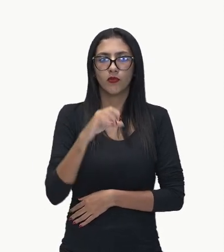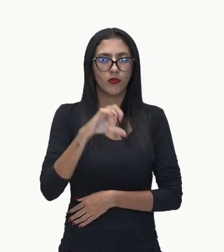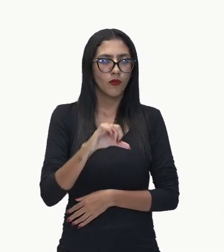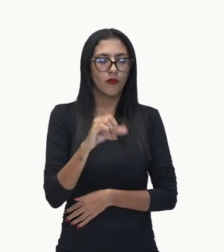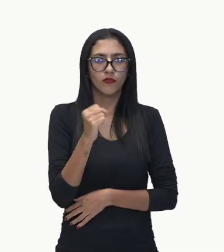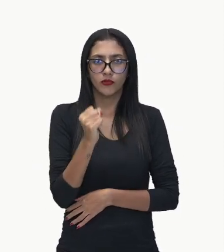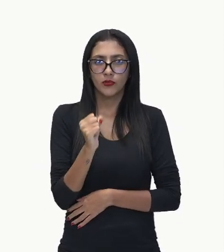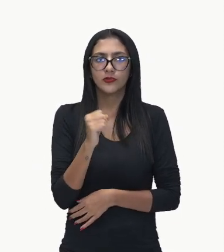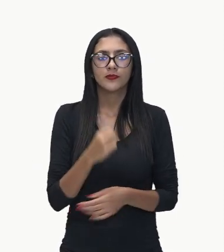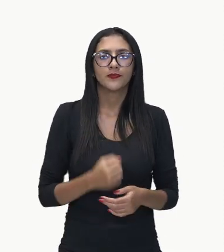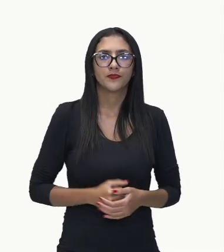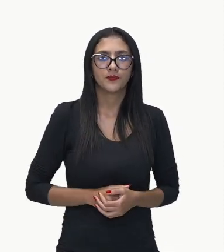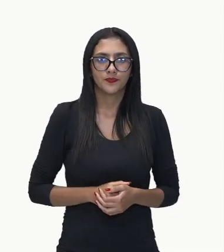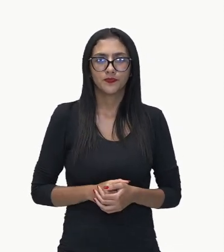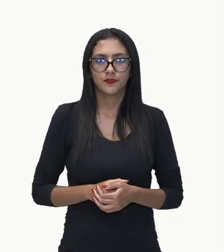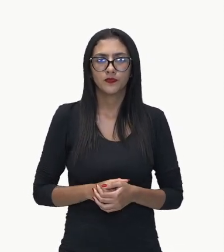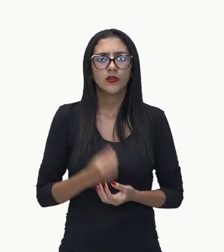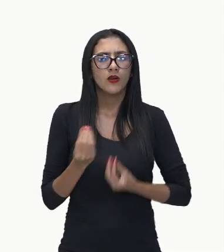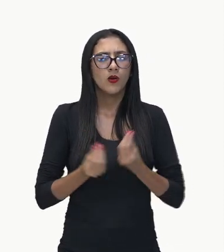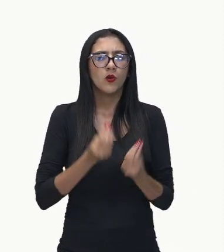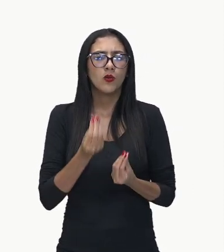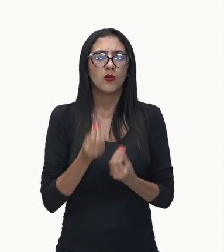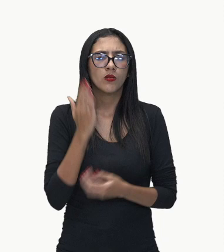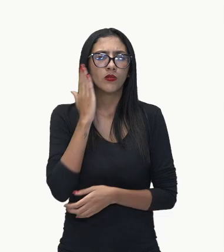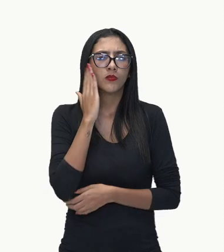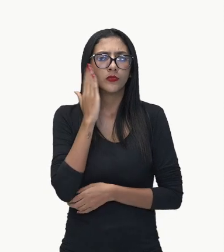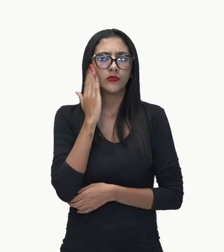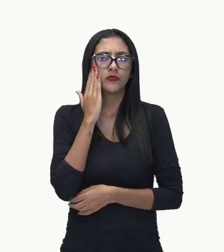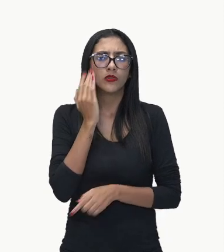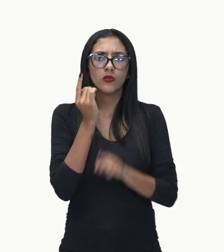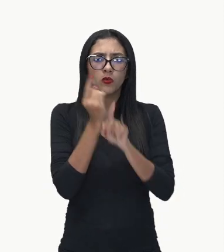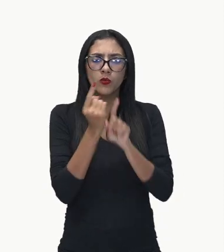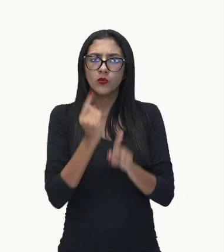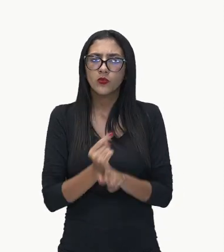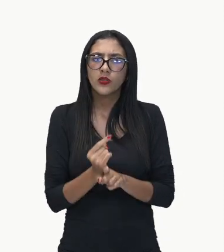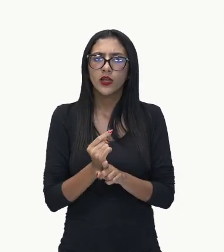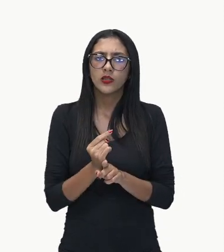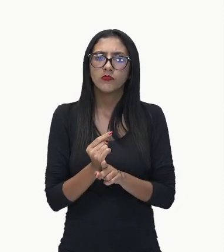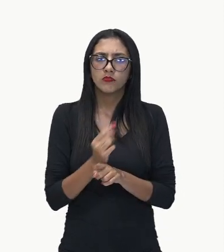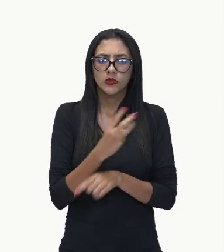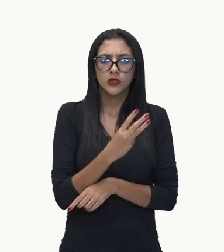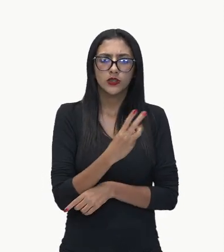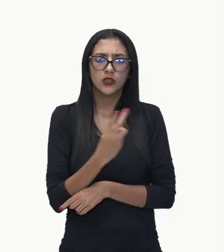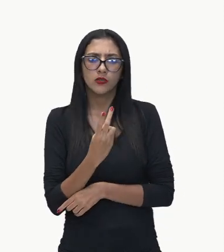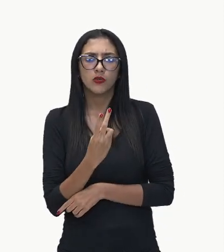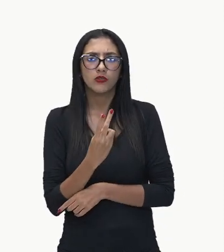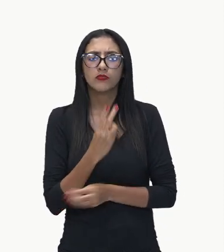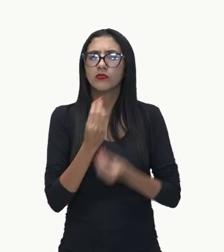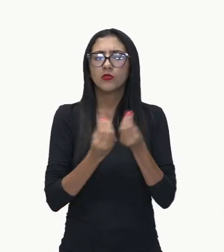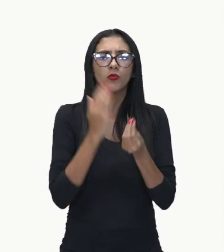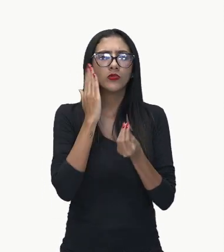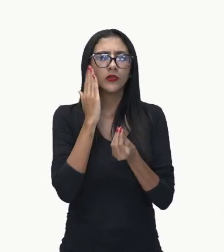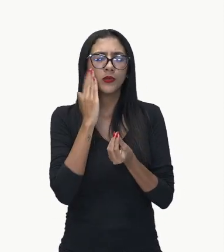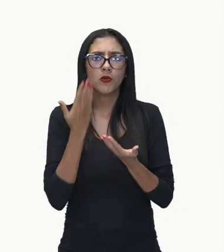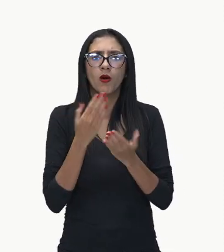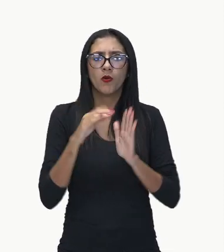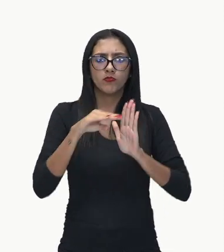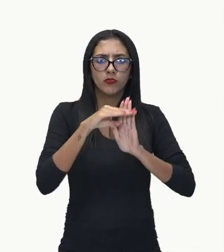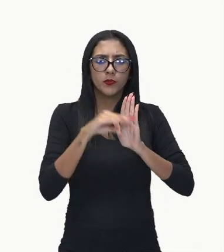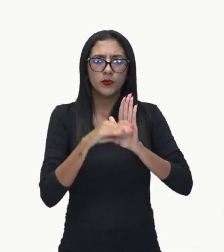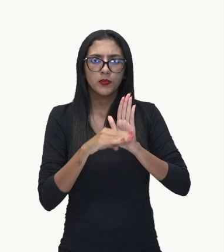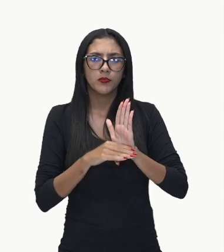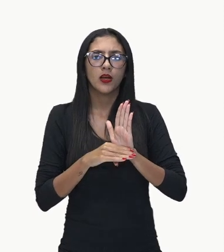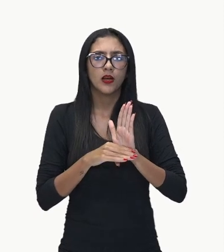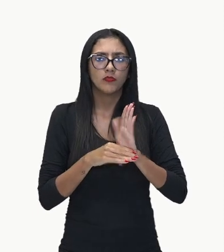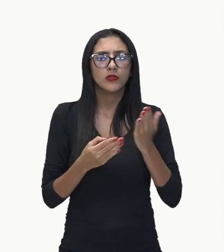E como é que eu sei? Eu cheguei a esse número e como é que eu sei que esse indivíduo, em que classificação ele está? Né? Será que ele está